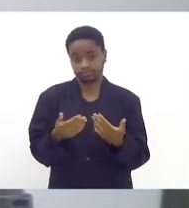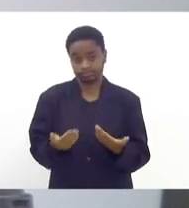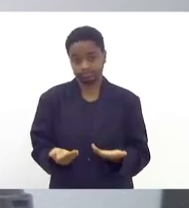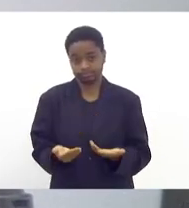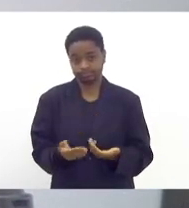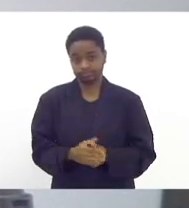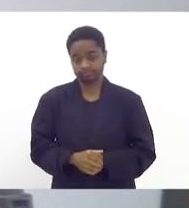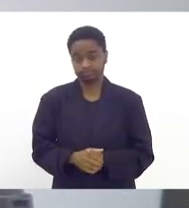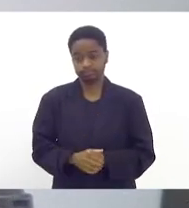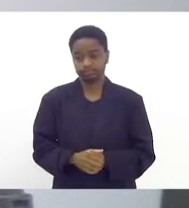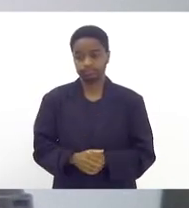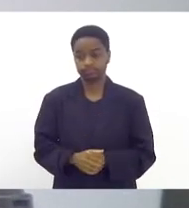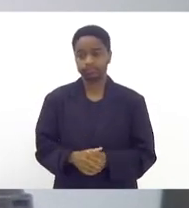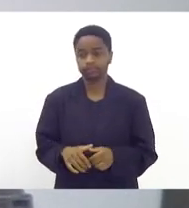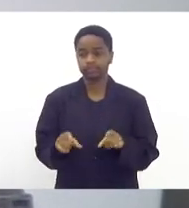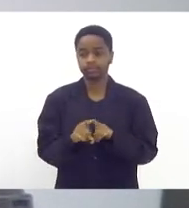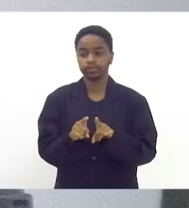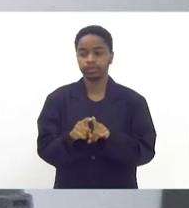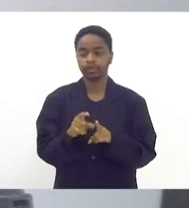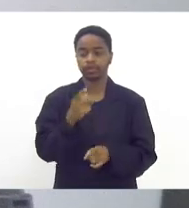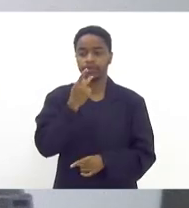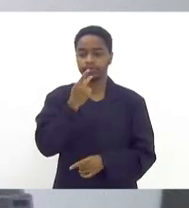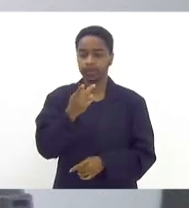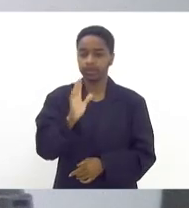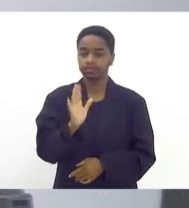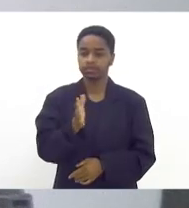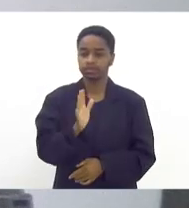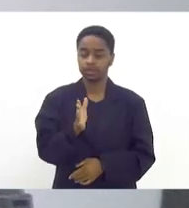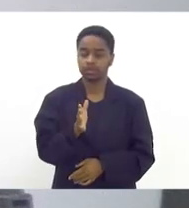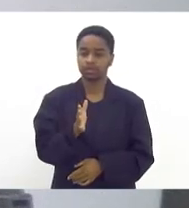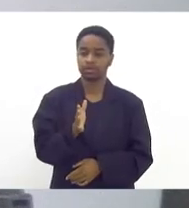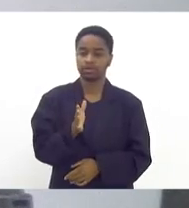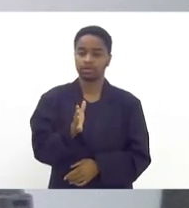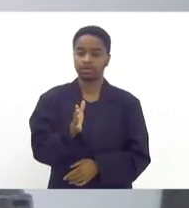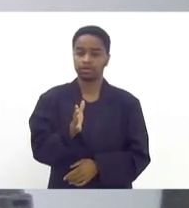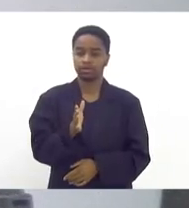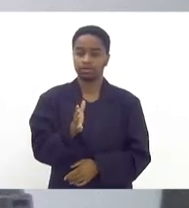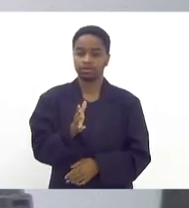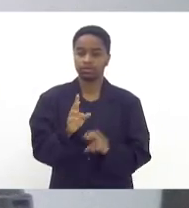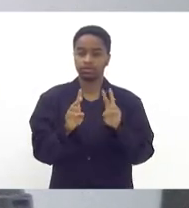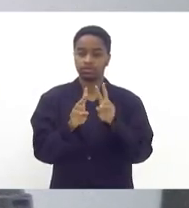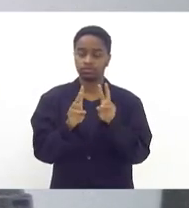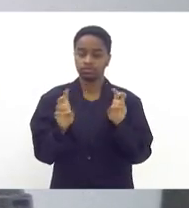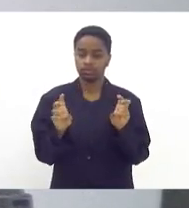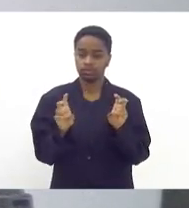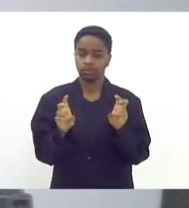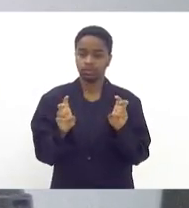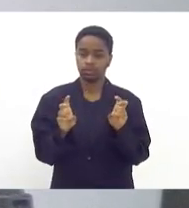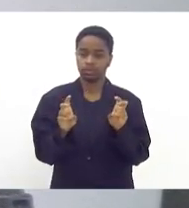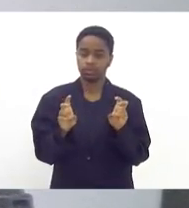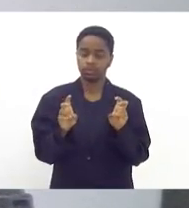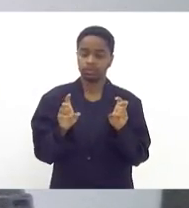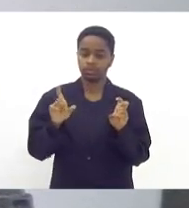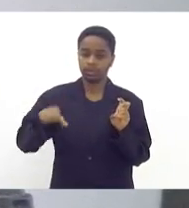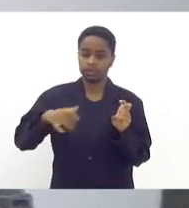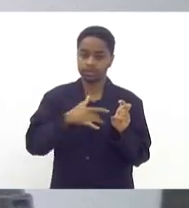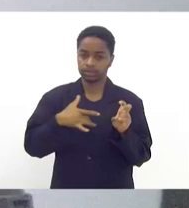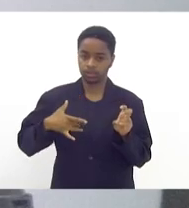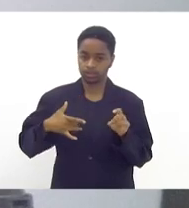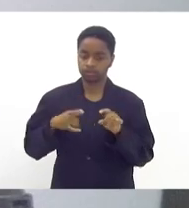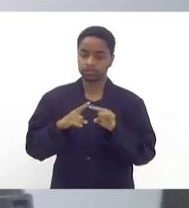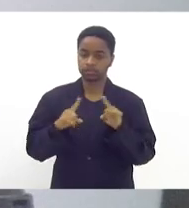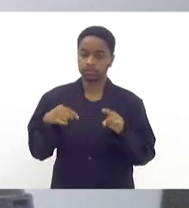eh falamos muito aqui eh da questão do plano de saúde a gente tem que